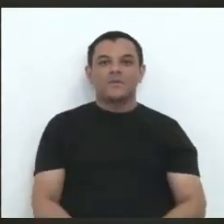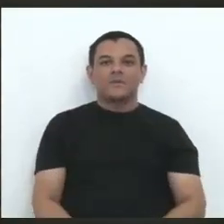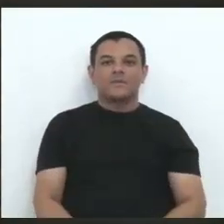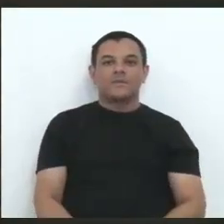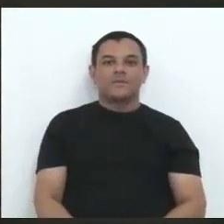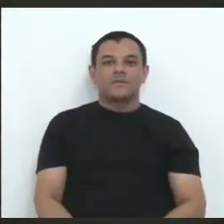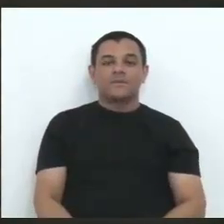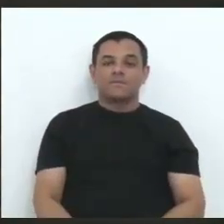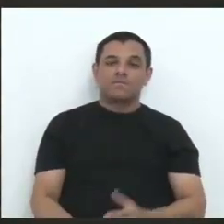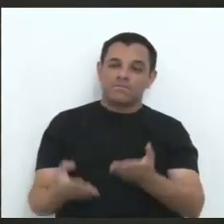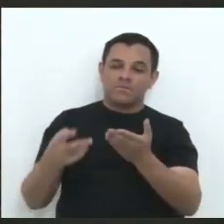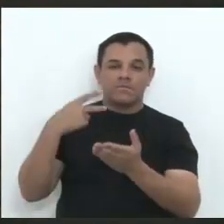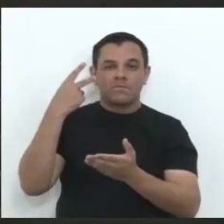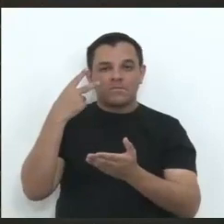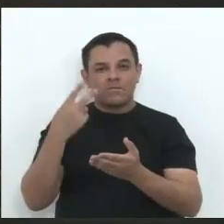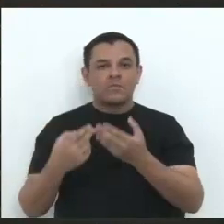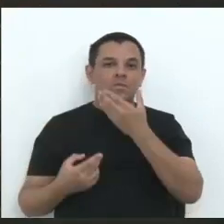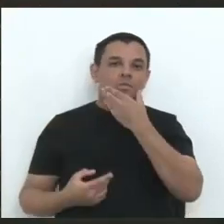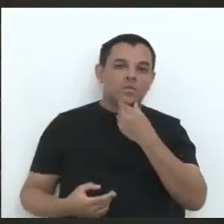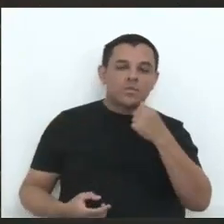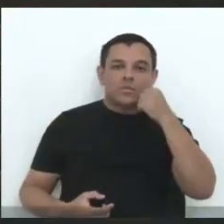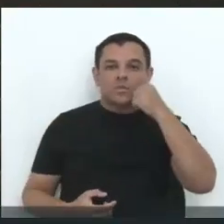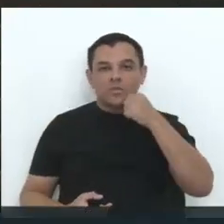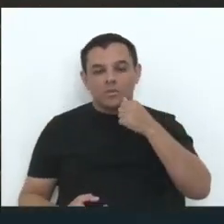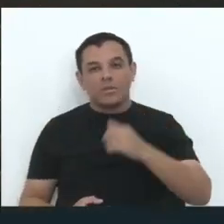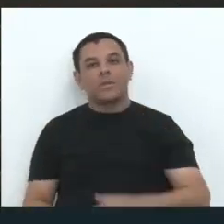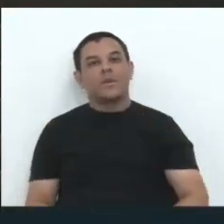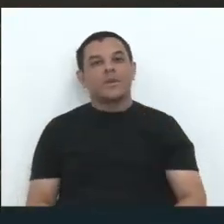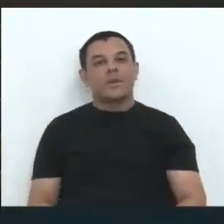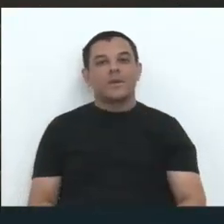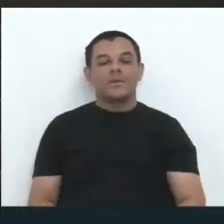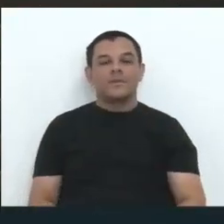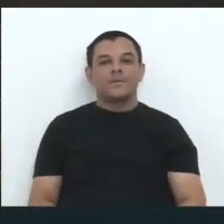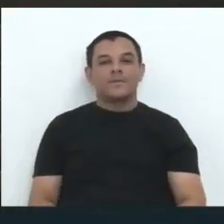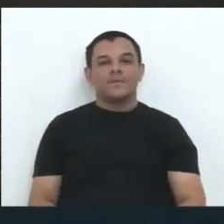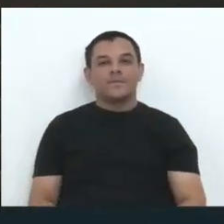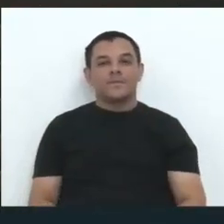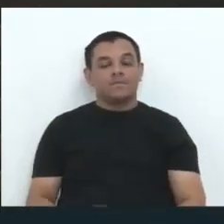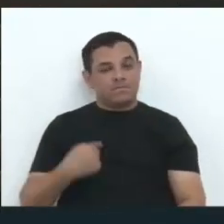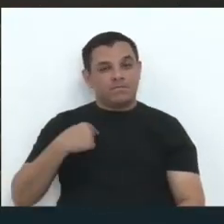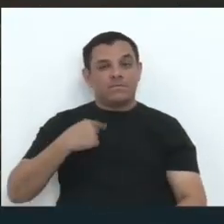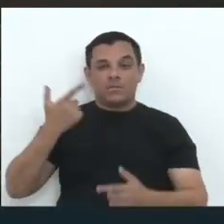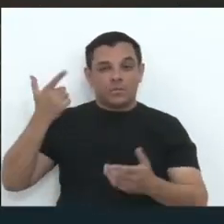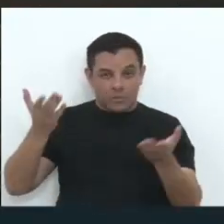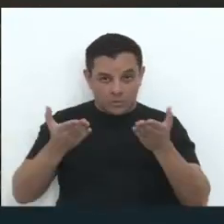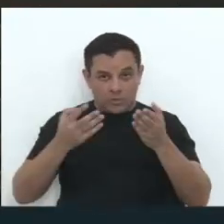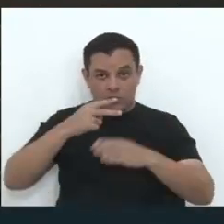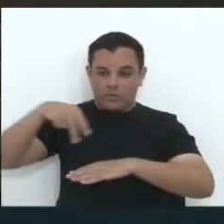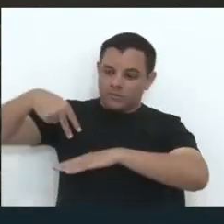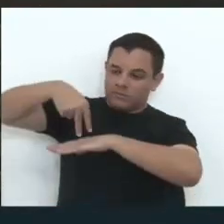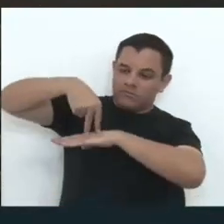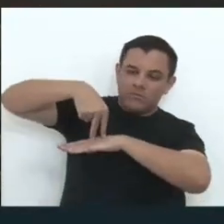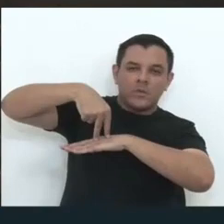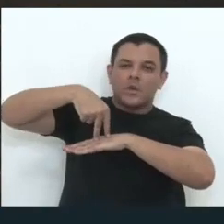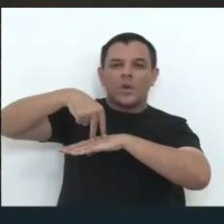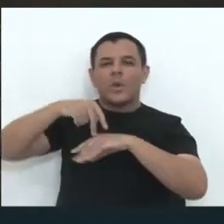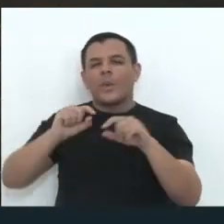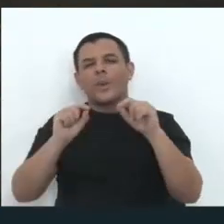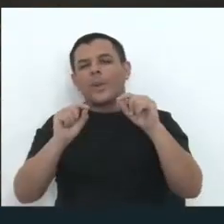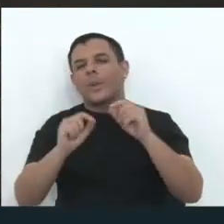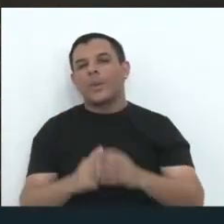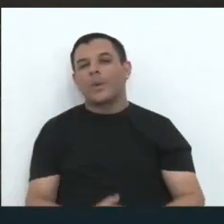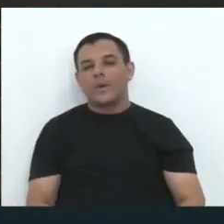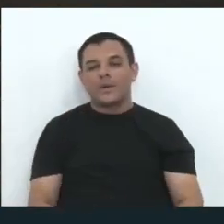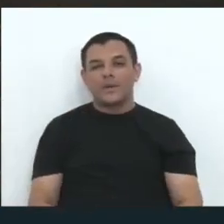Senhores vereadores, vereadoras, o que me traz na tribuna hoje é o seguinte: